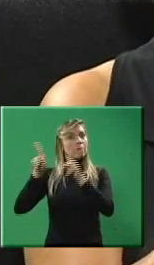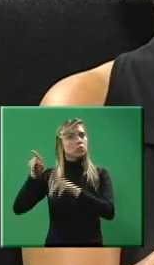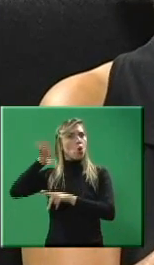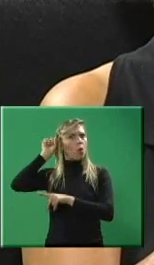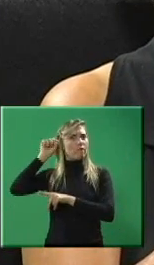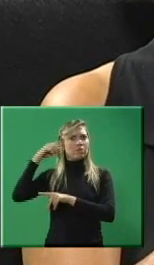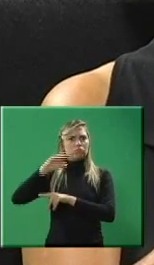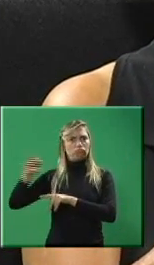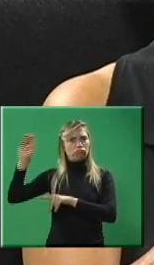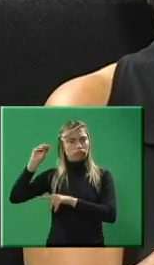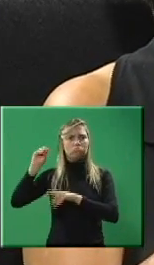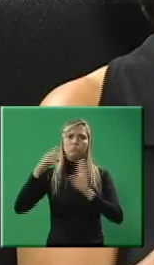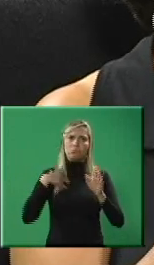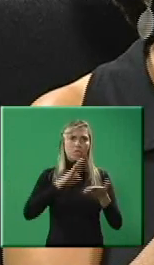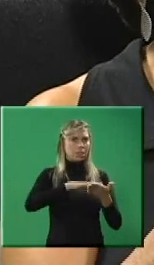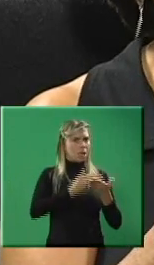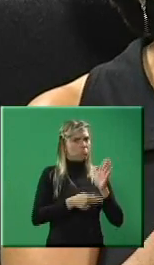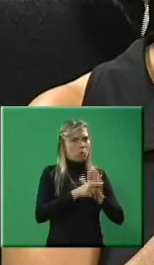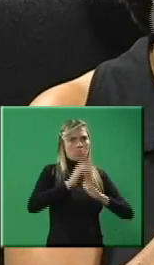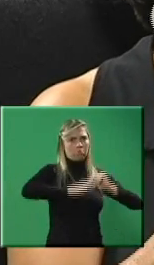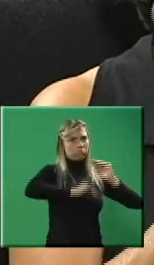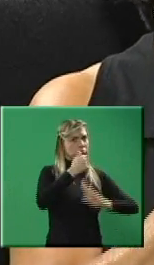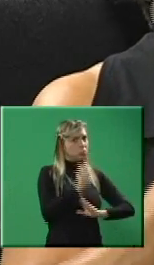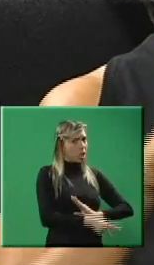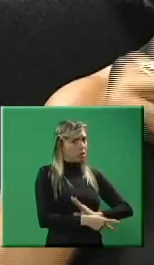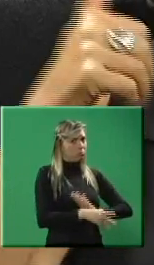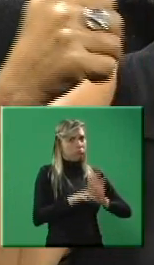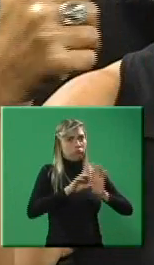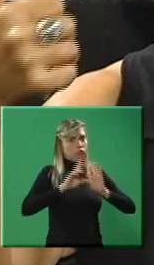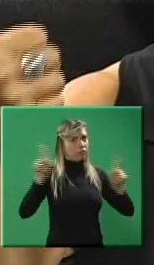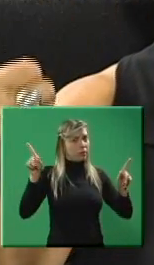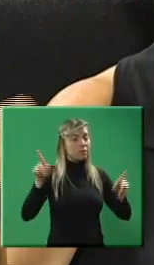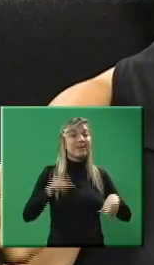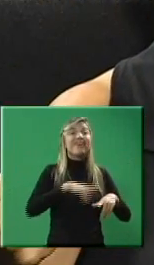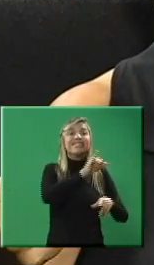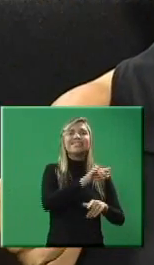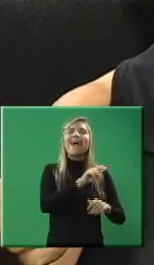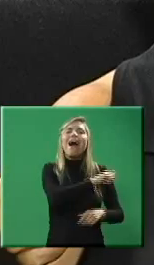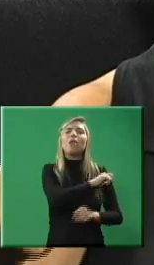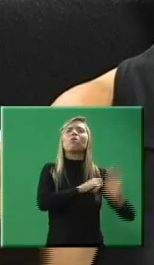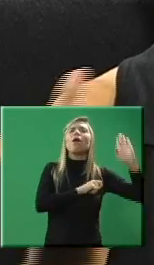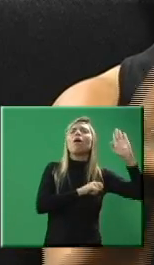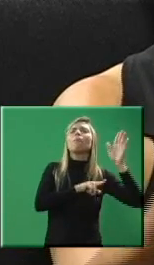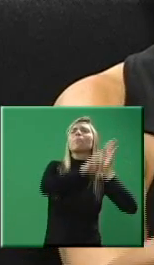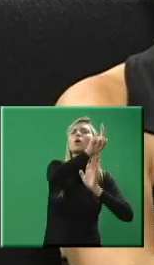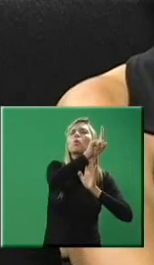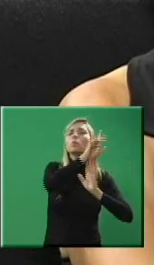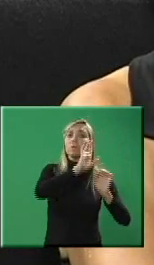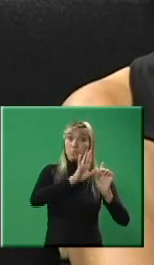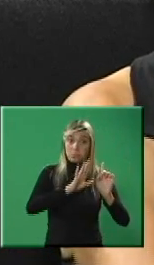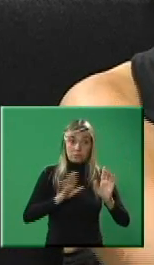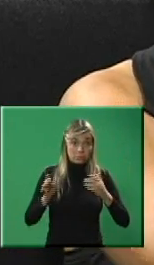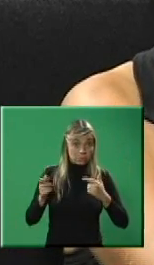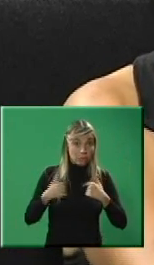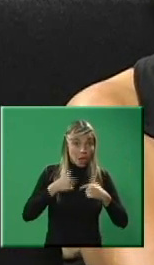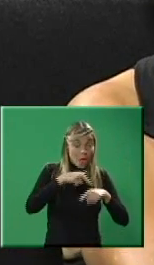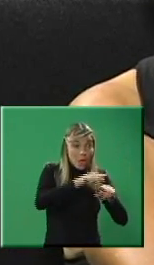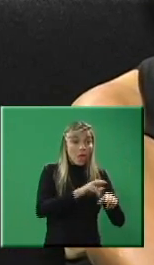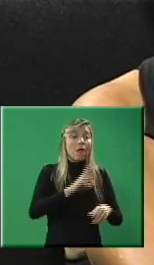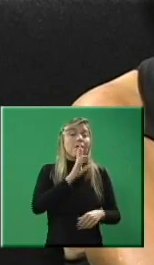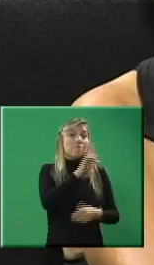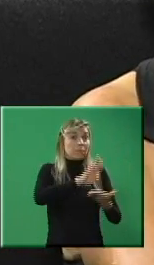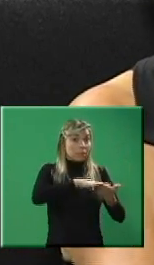pergunta para o professor, o aluno surdo no caso, o intérprete media, mas quem explica novamente é